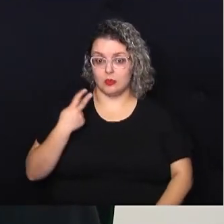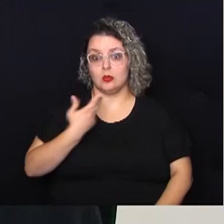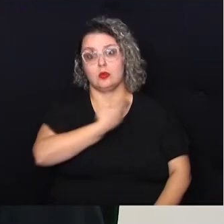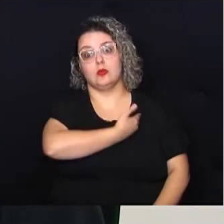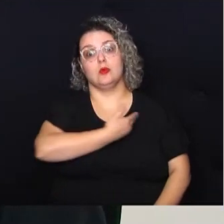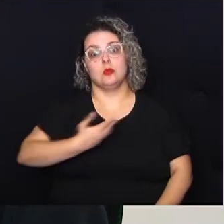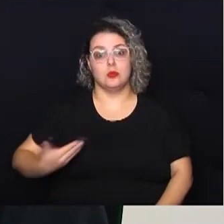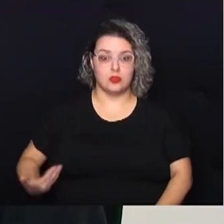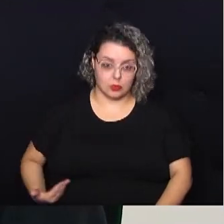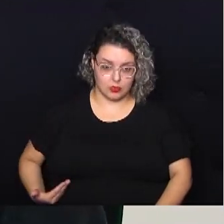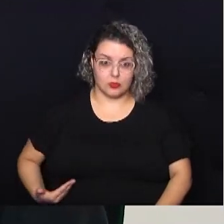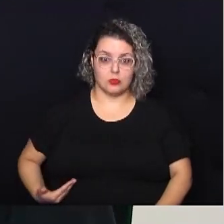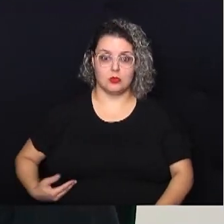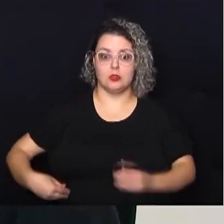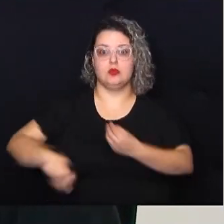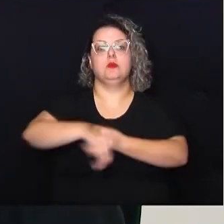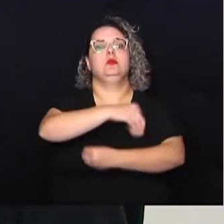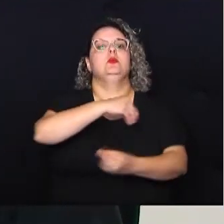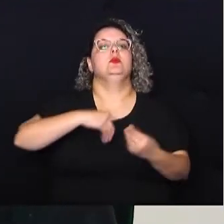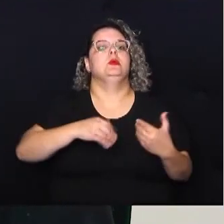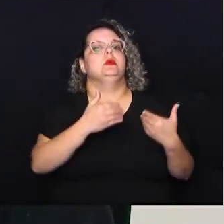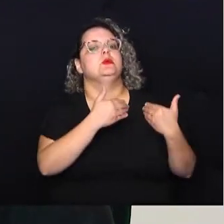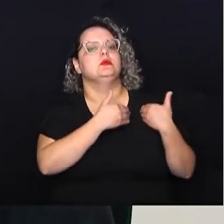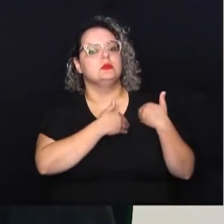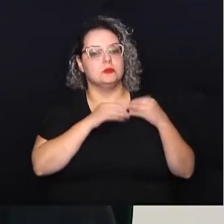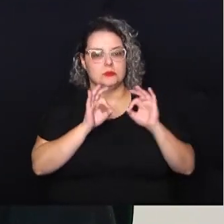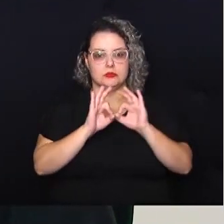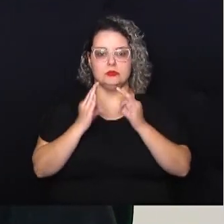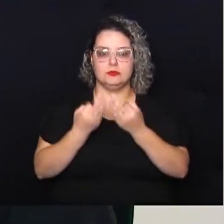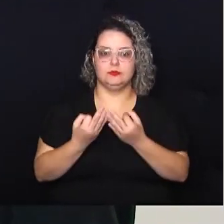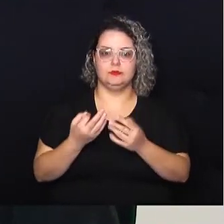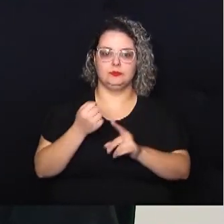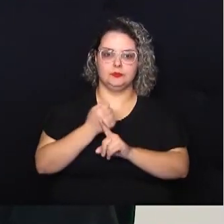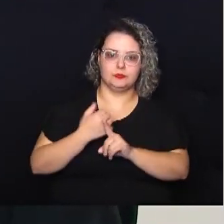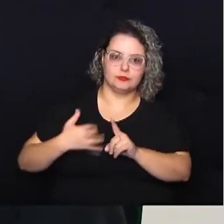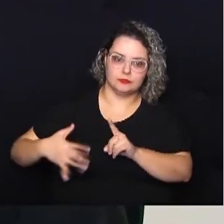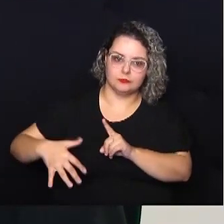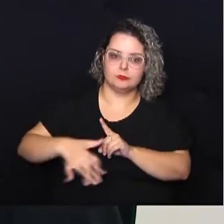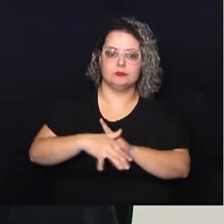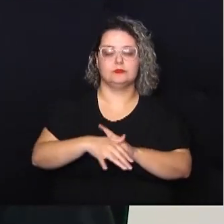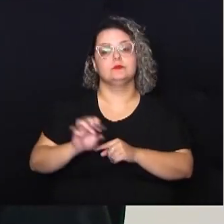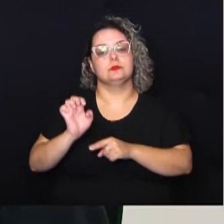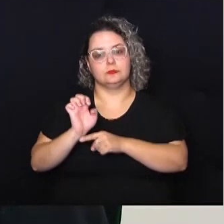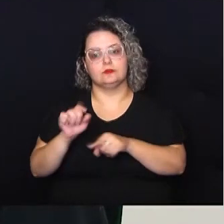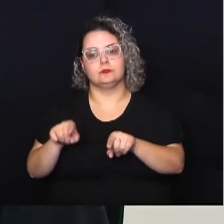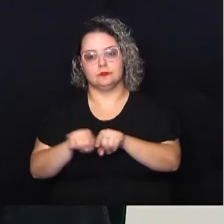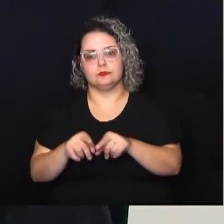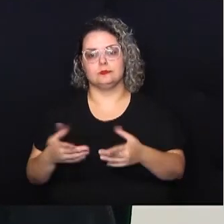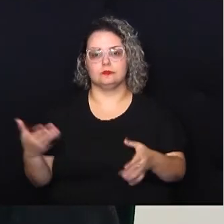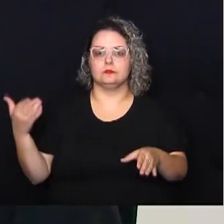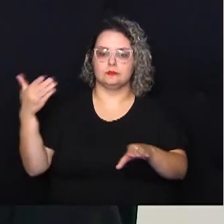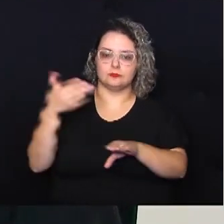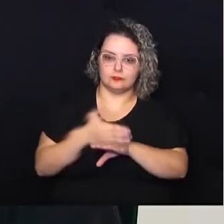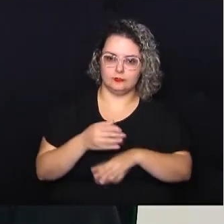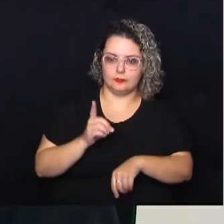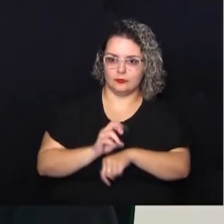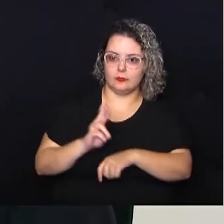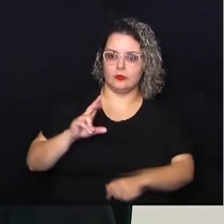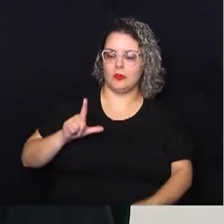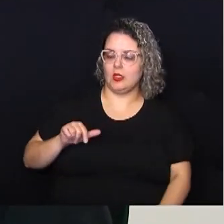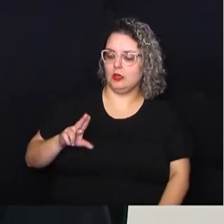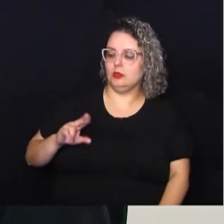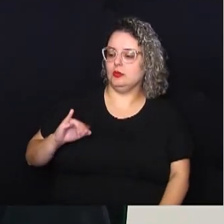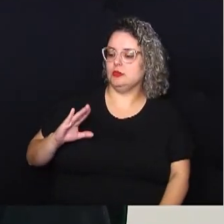públicas, envolvimento e responsabilidade da família, sociedade e Estado. Também participou a doutora